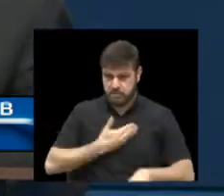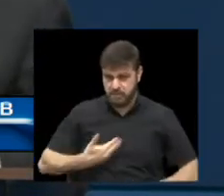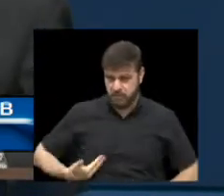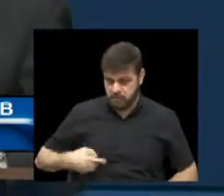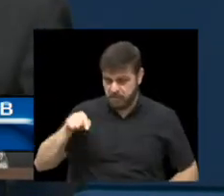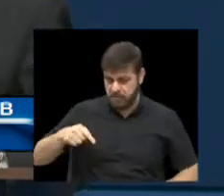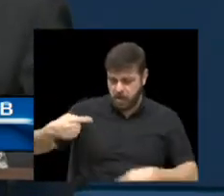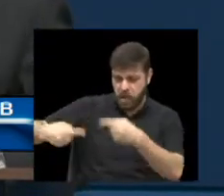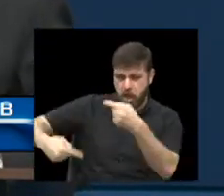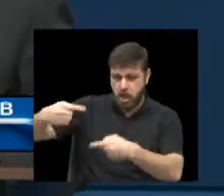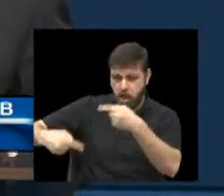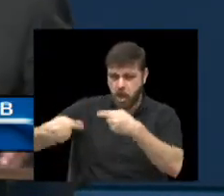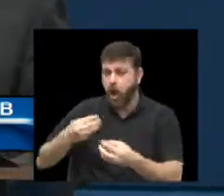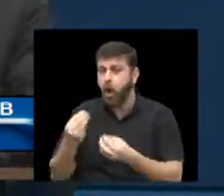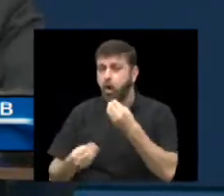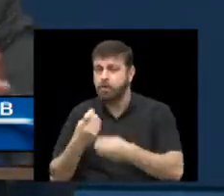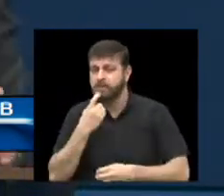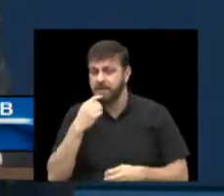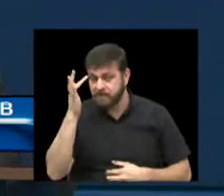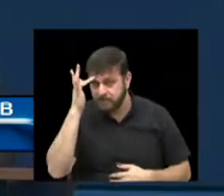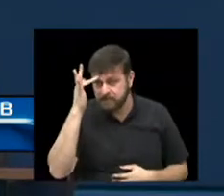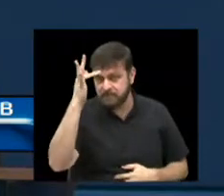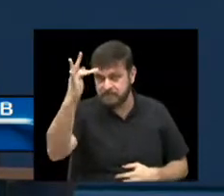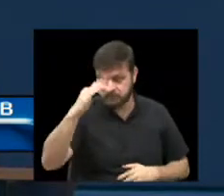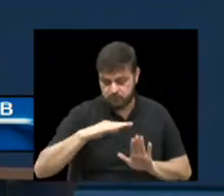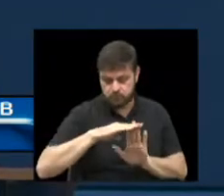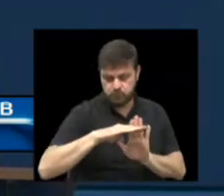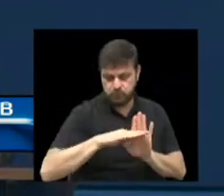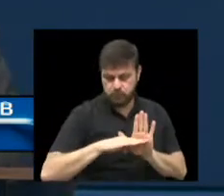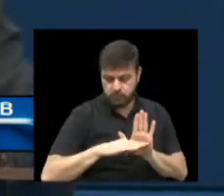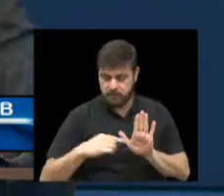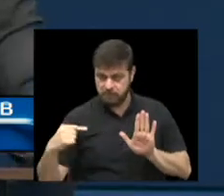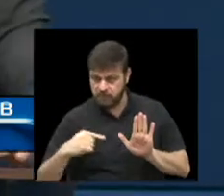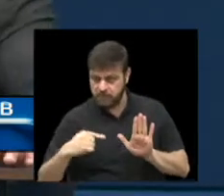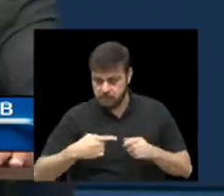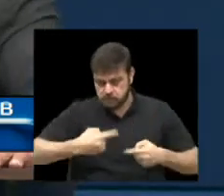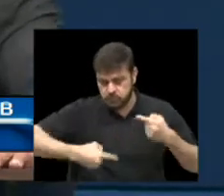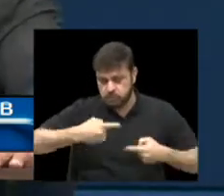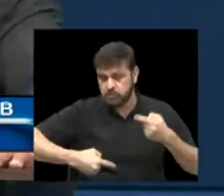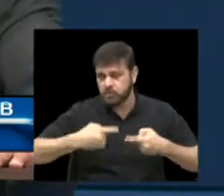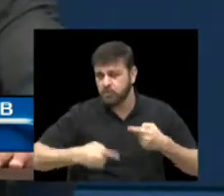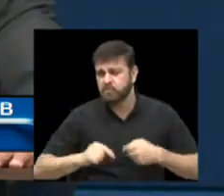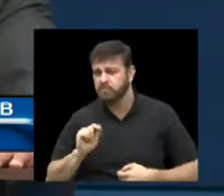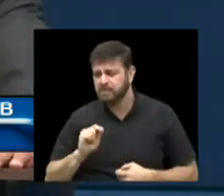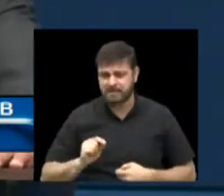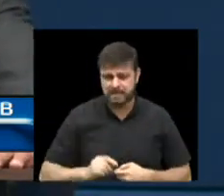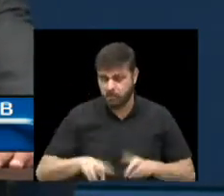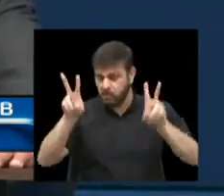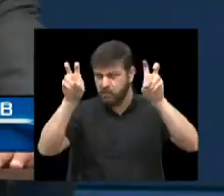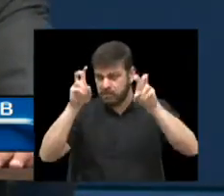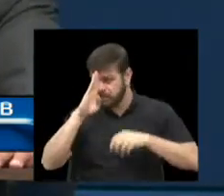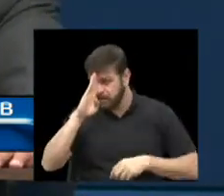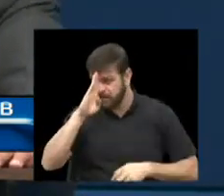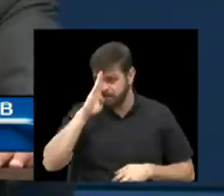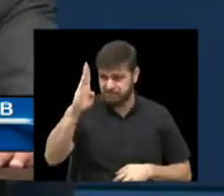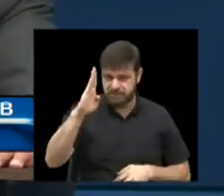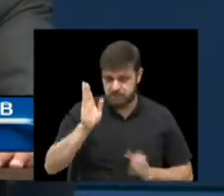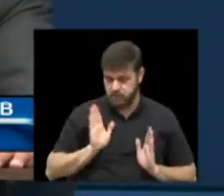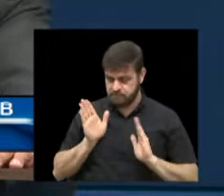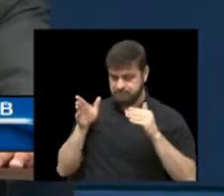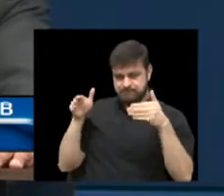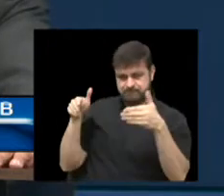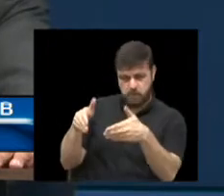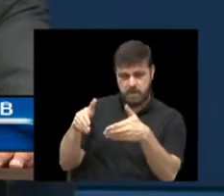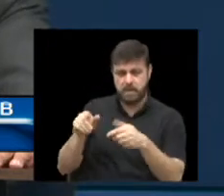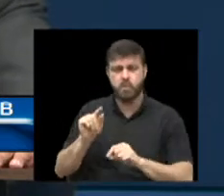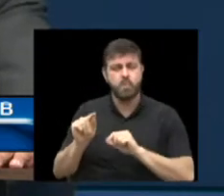tratou do plano diretor. E um dos assuntos que foi discutido no plano diretor, um que foi com mais ênfase tratado, foi o